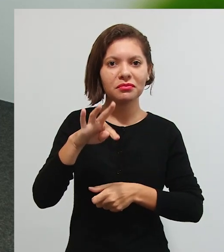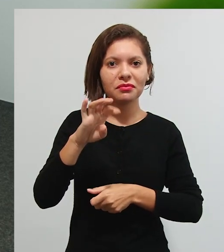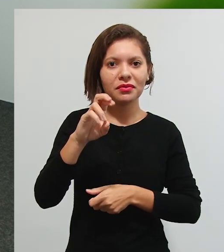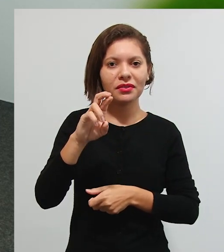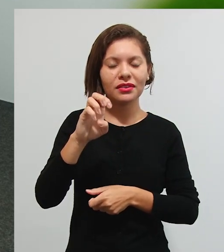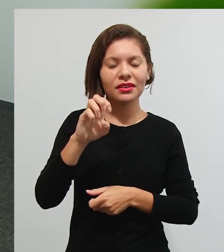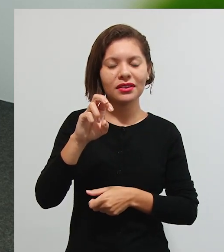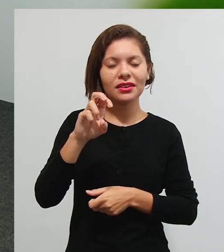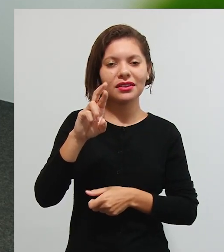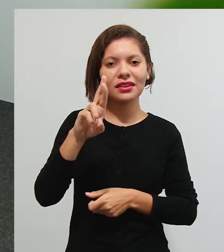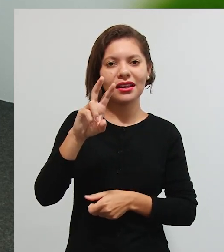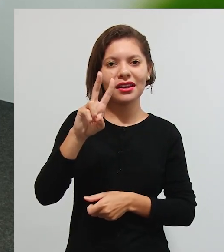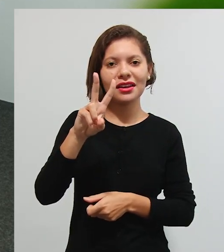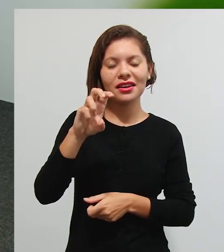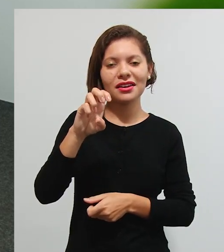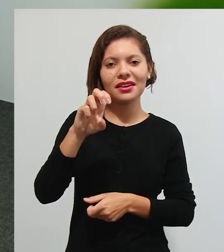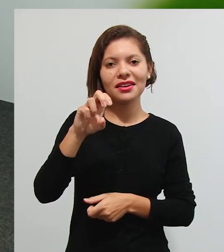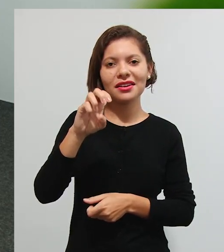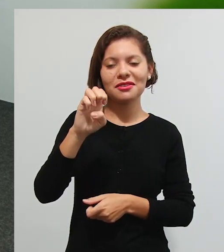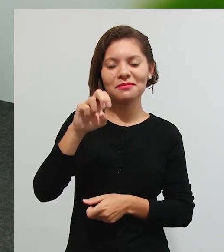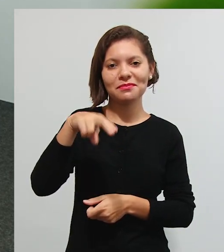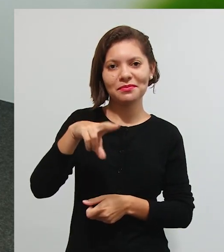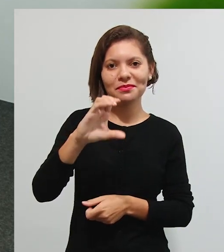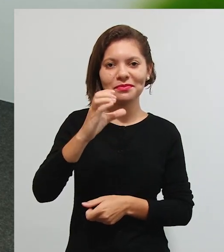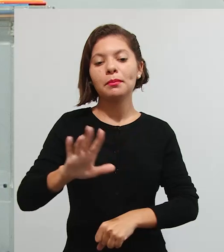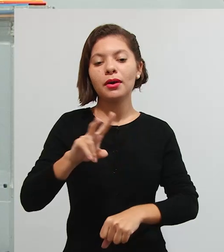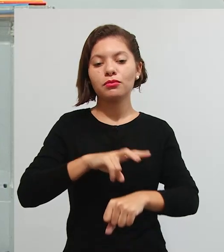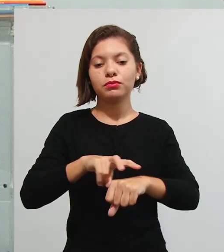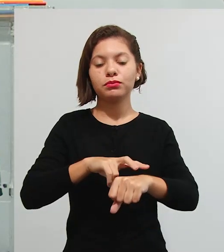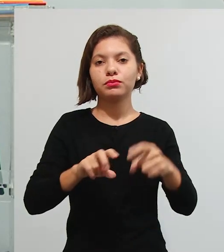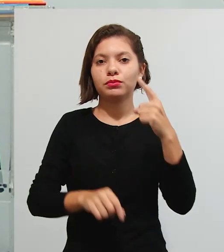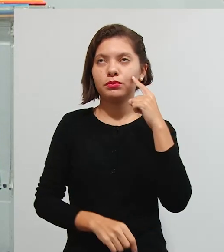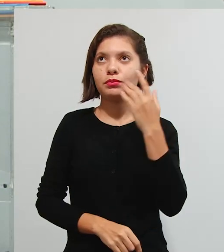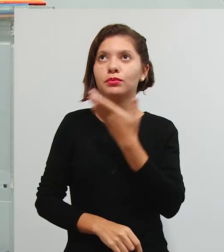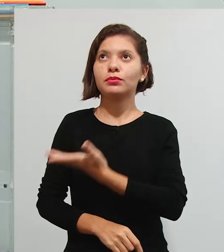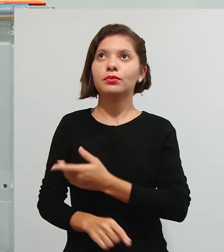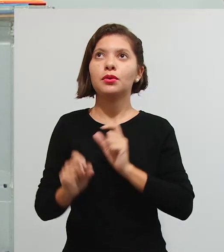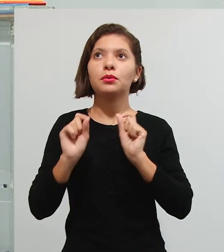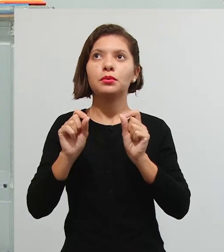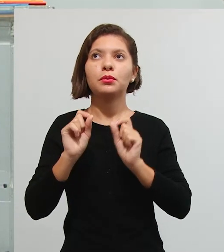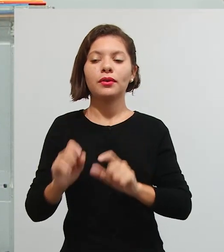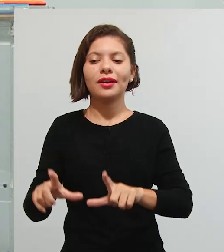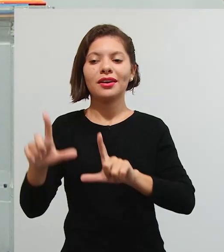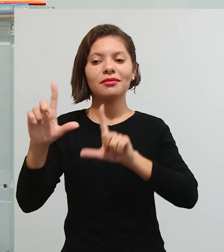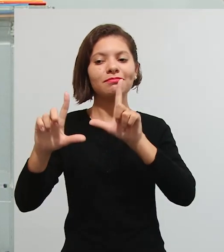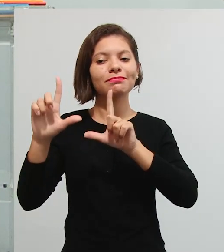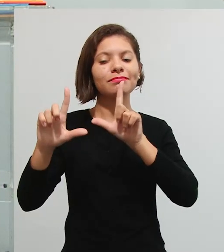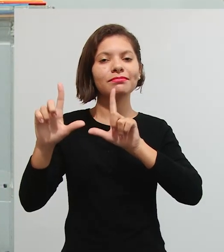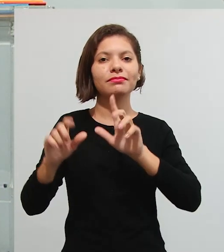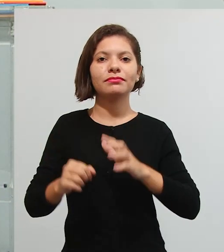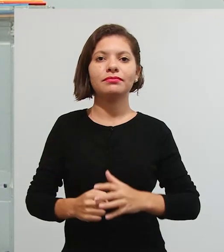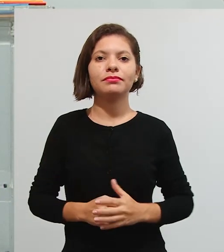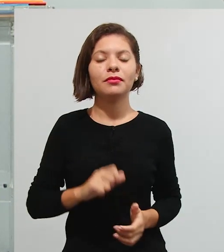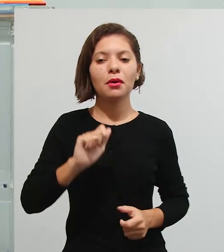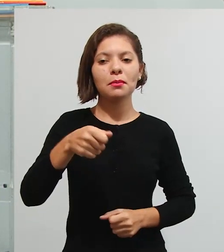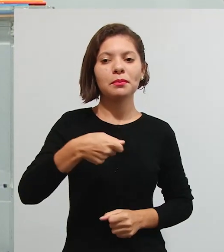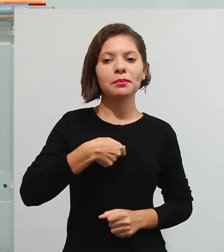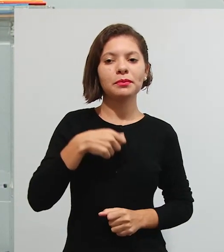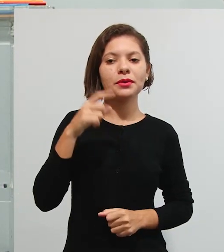Saudações, pessoas! Sejam bem-vindos aos cursos do Instituto Federal de Educação, Ciência e Tecnologia de Rondônia, o